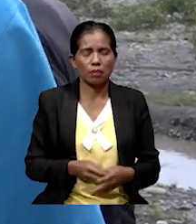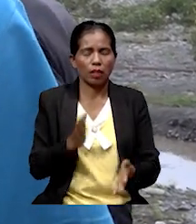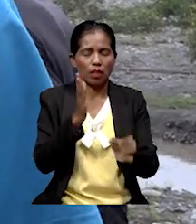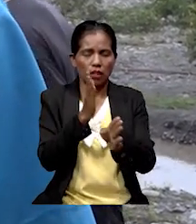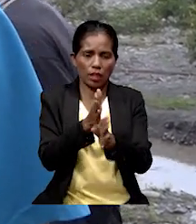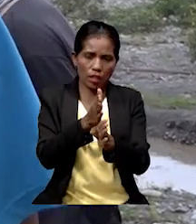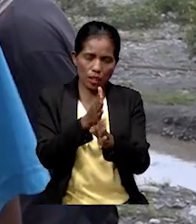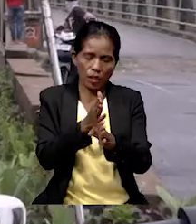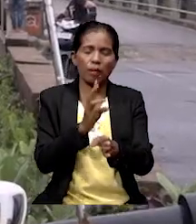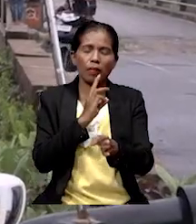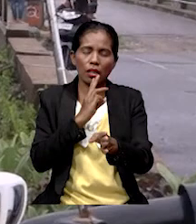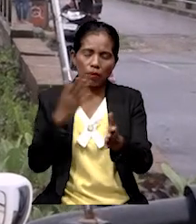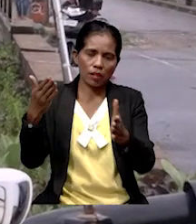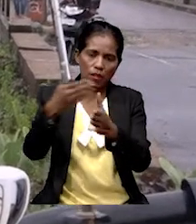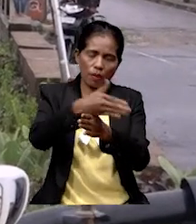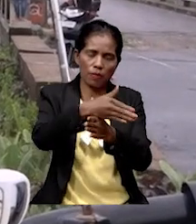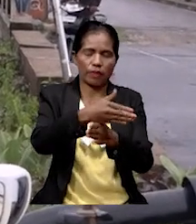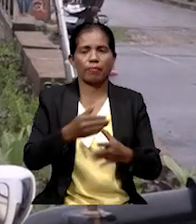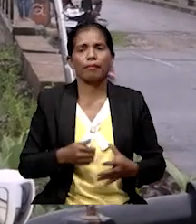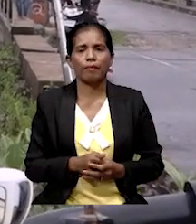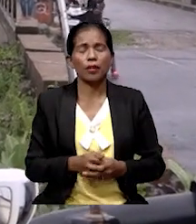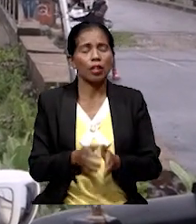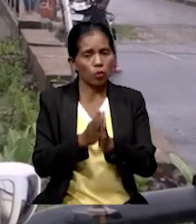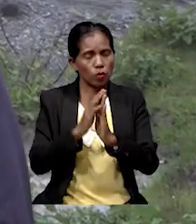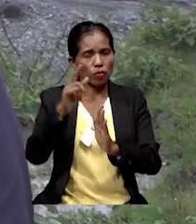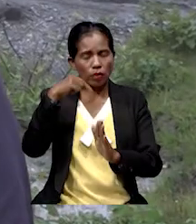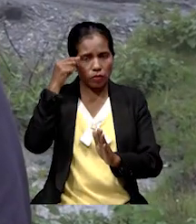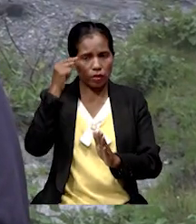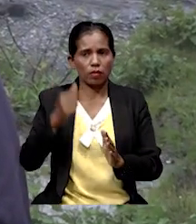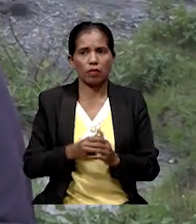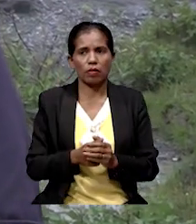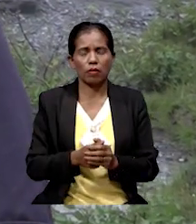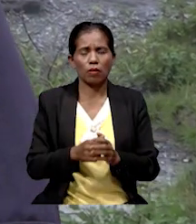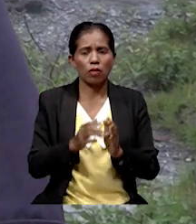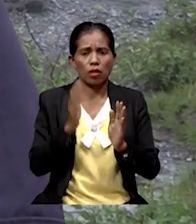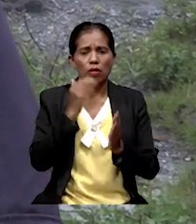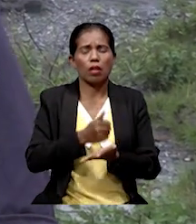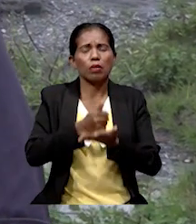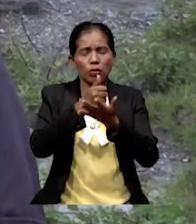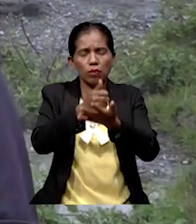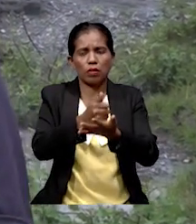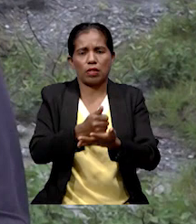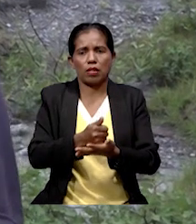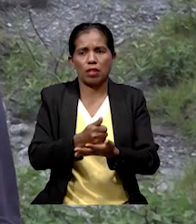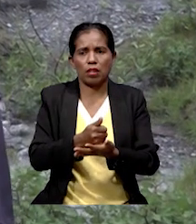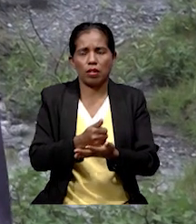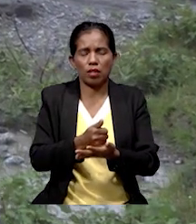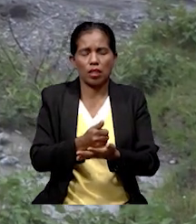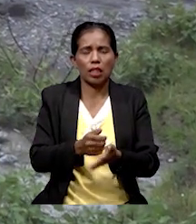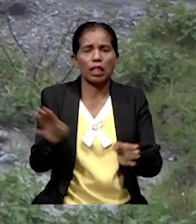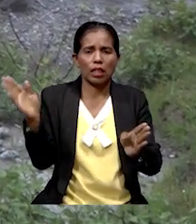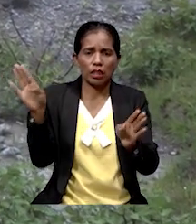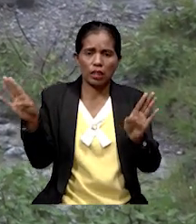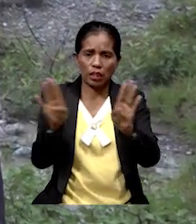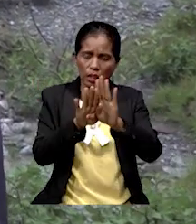be fera tamis traga be pup. Kusuba guberne tamata netik ba be ida nene taka netik ba.